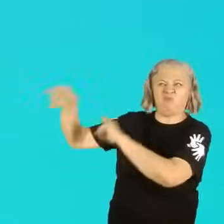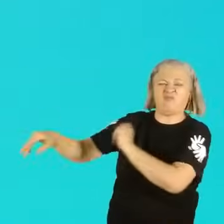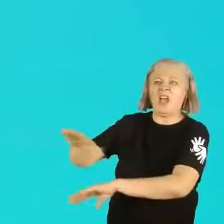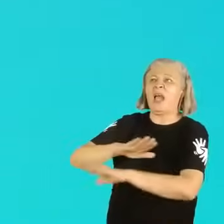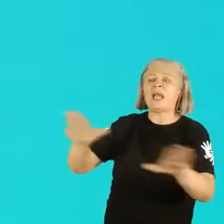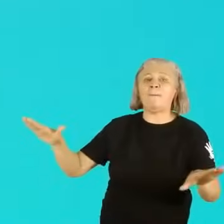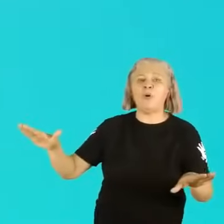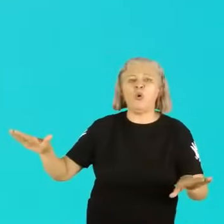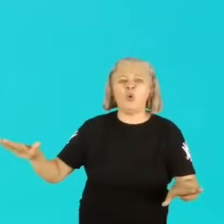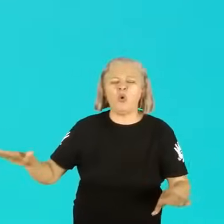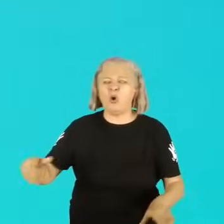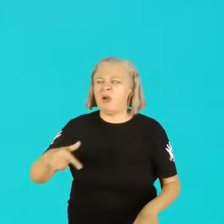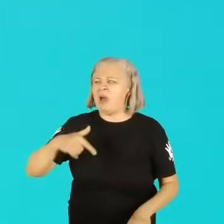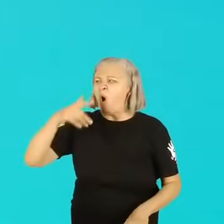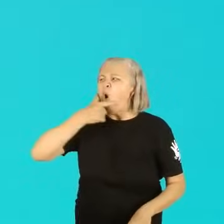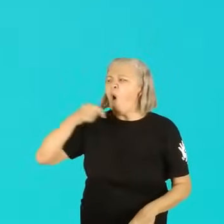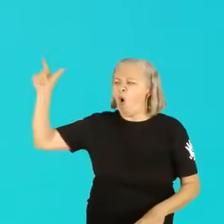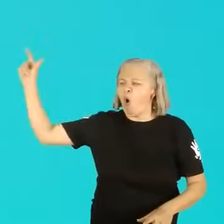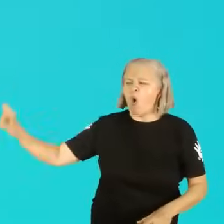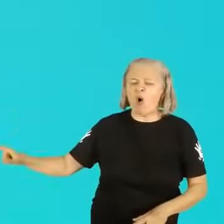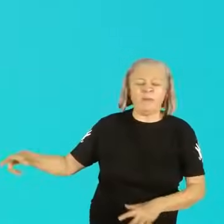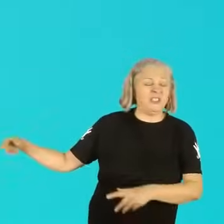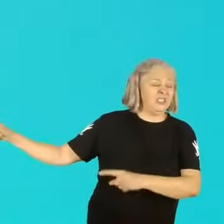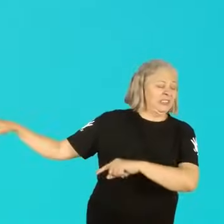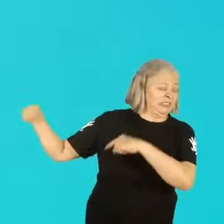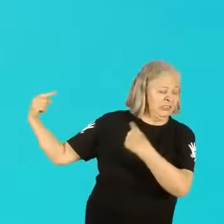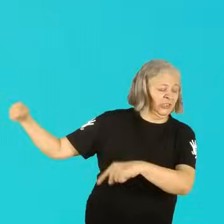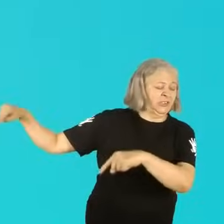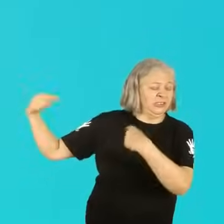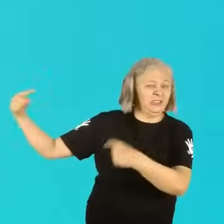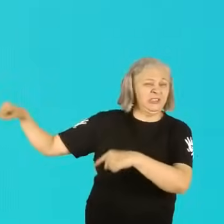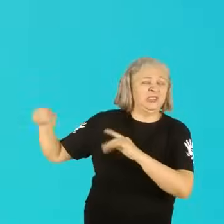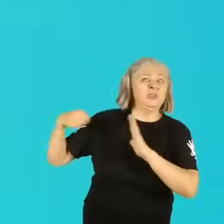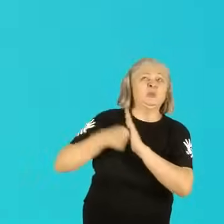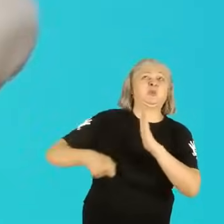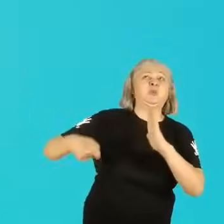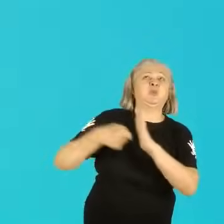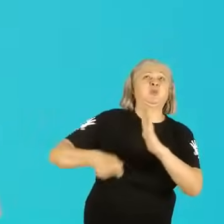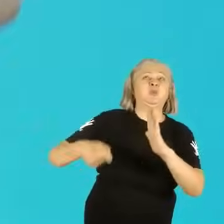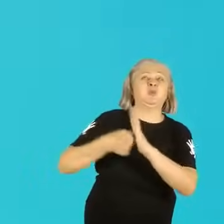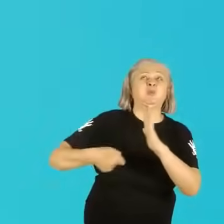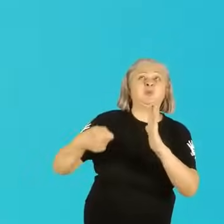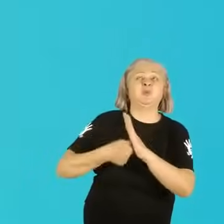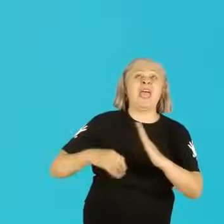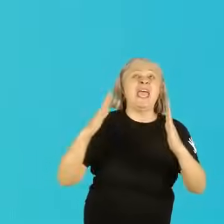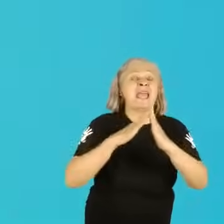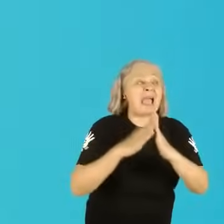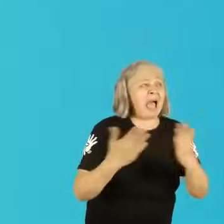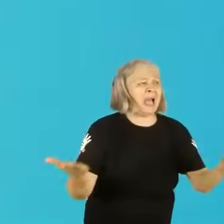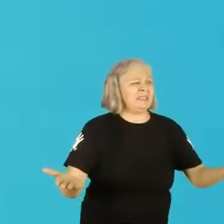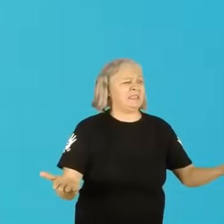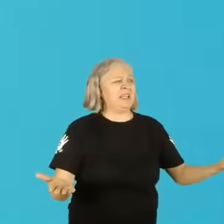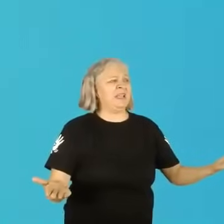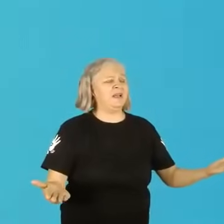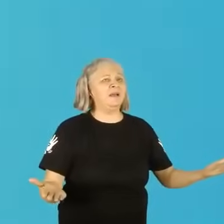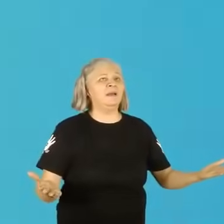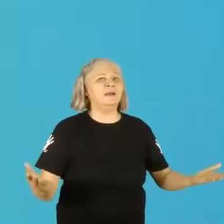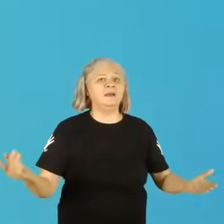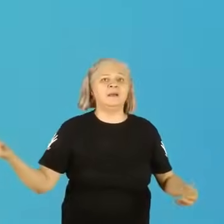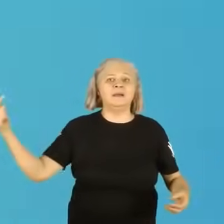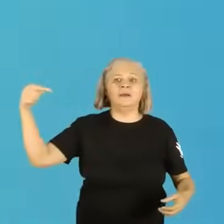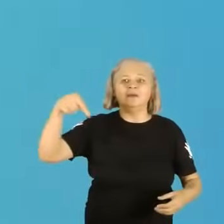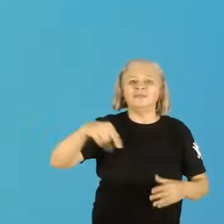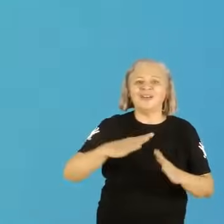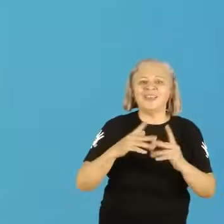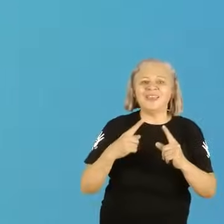funcionário atribulado do meu departamento. Eu não aguento, é muita luta. Luta em casa. Aí você veio, a palavra